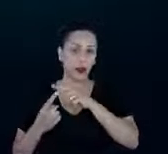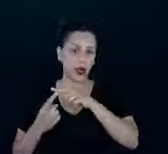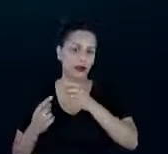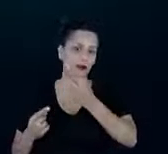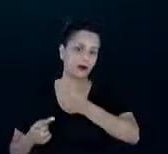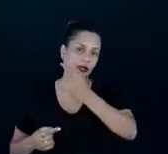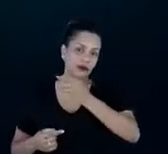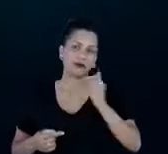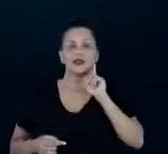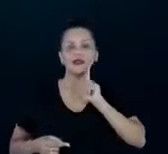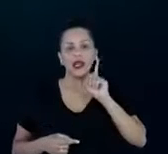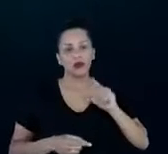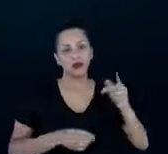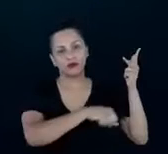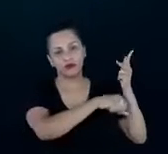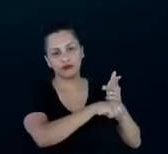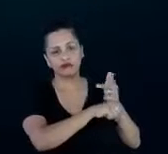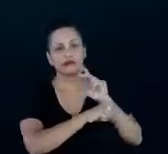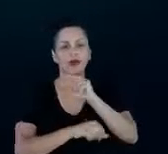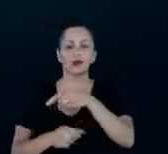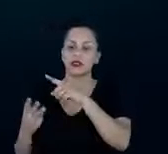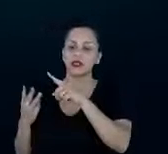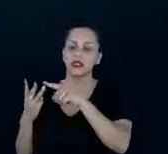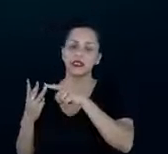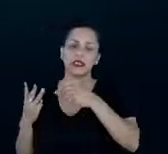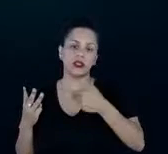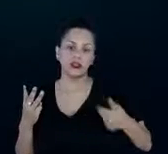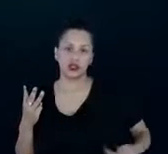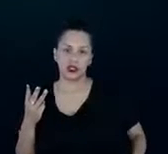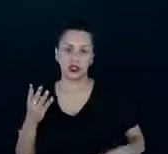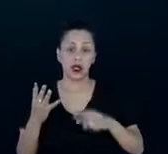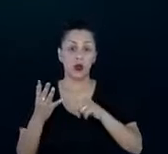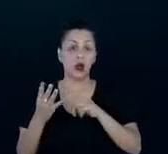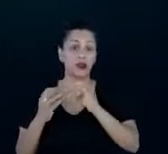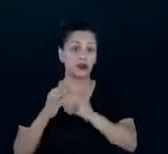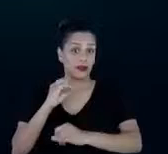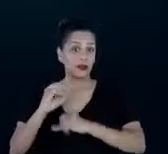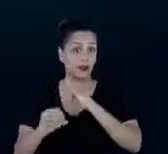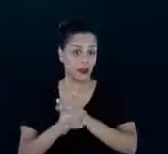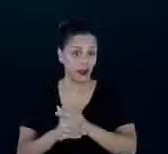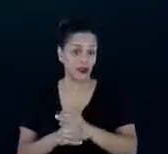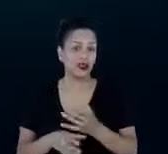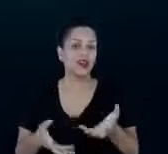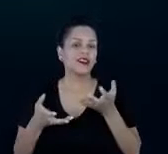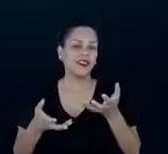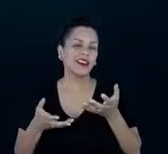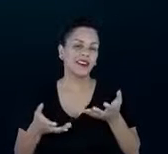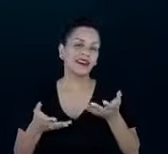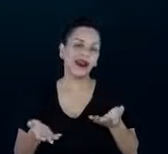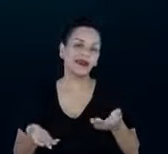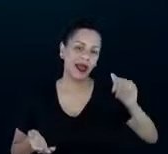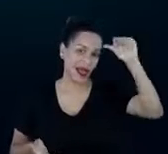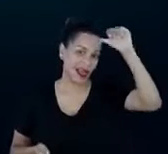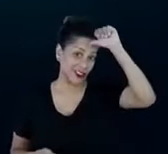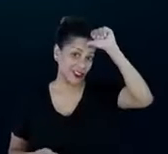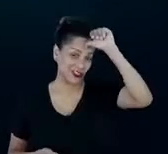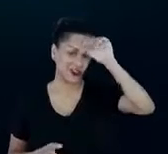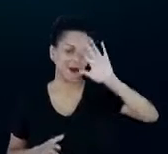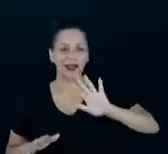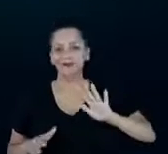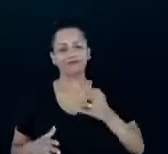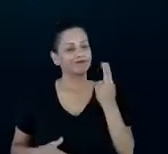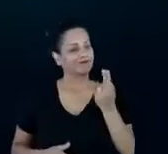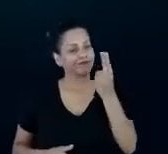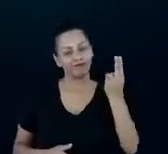Unidos a terceira gravada na China a quarta pela internet eu queria gravar na Índia mas não teve jeito foi na época da academia eu